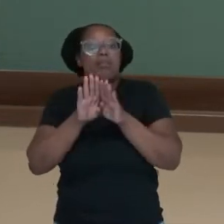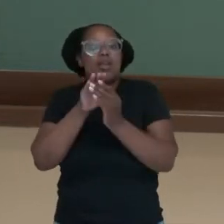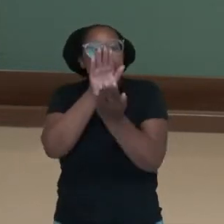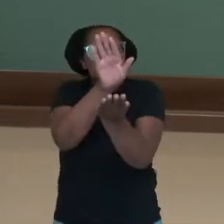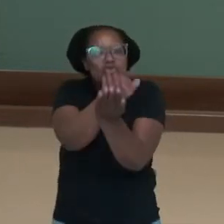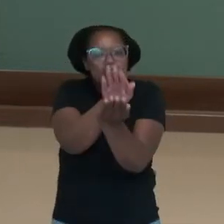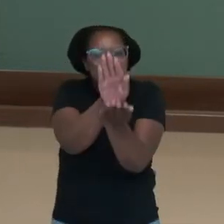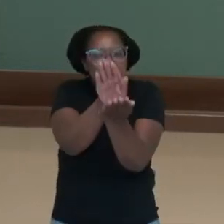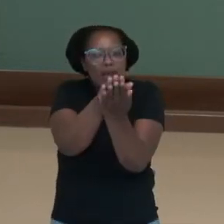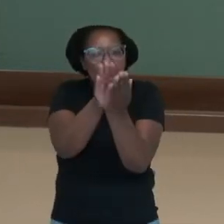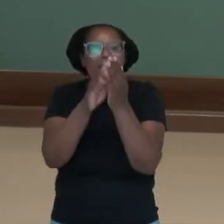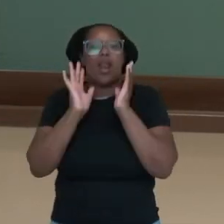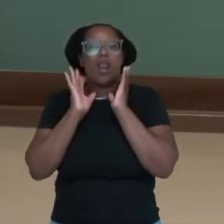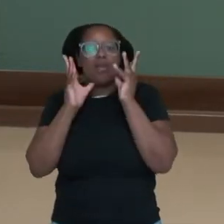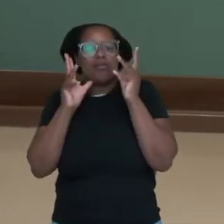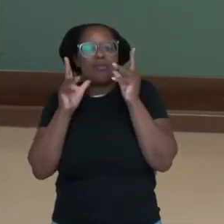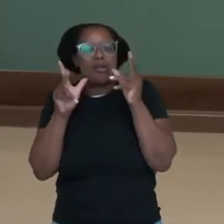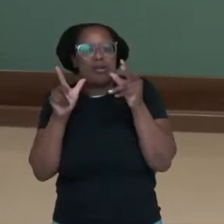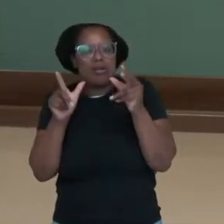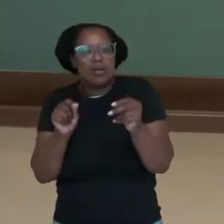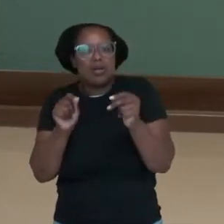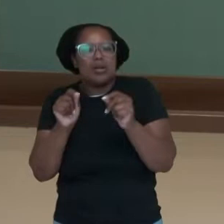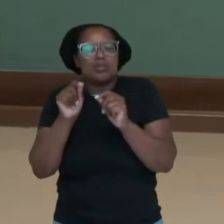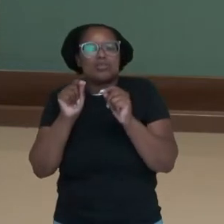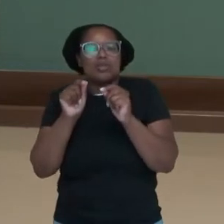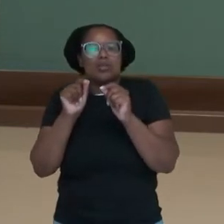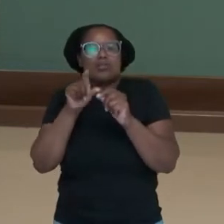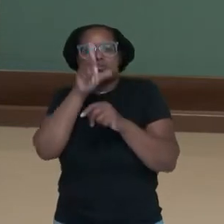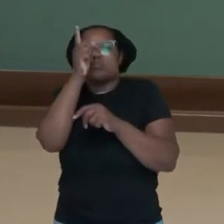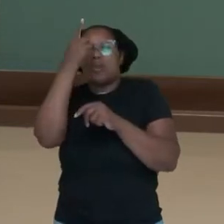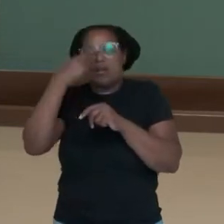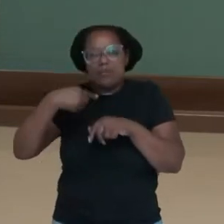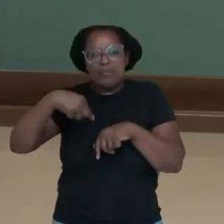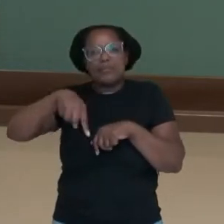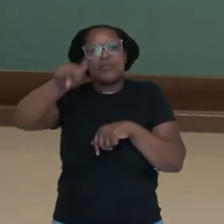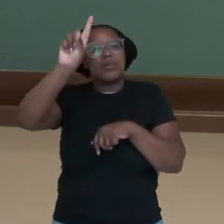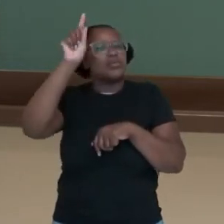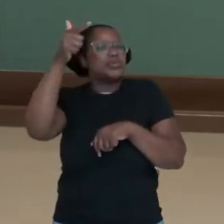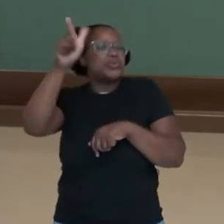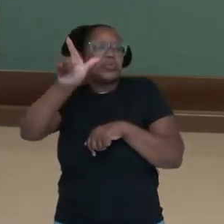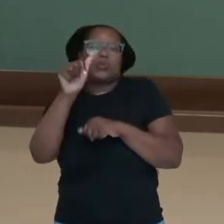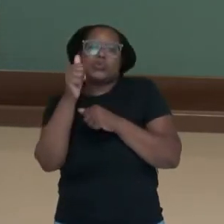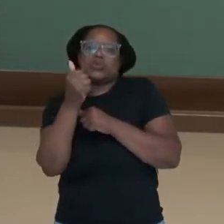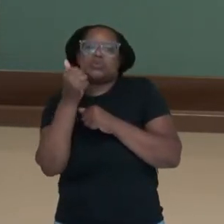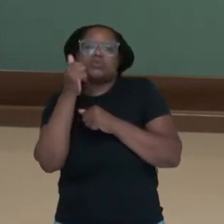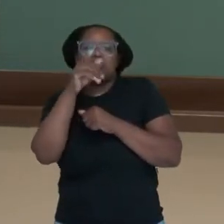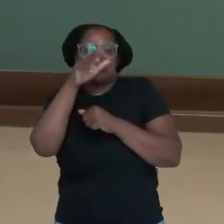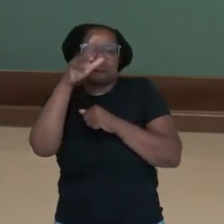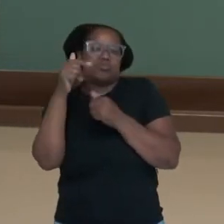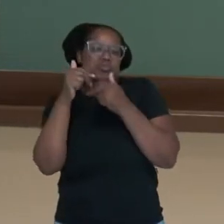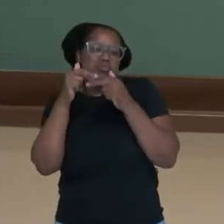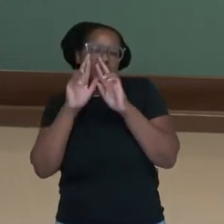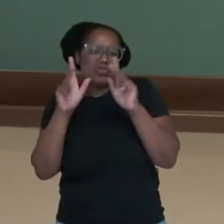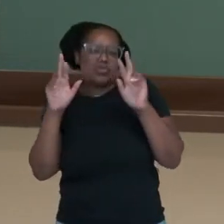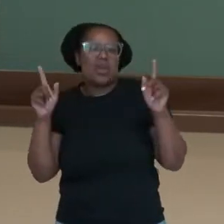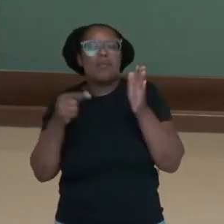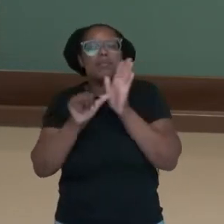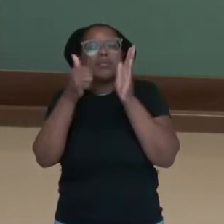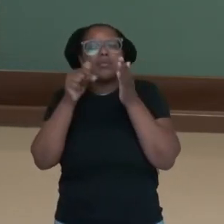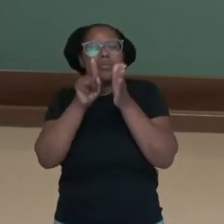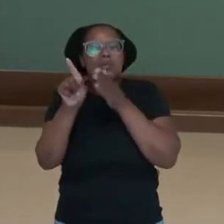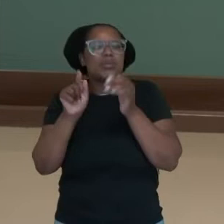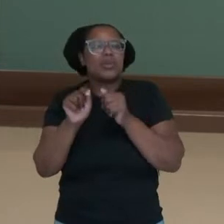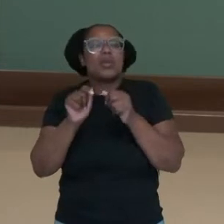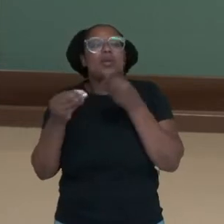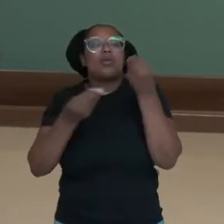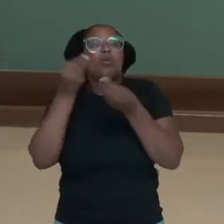jacaré, leão, elefante, entre outros. Então a primeira pergunta é assim: como os seres vivos da